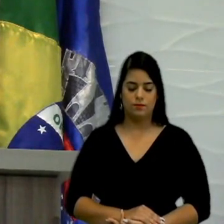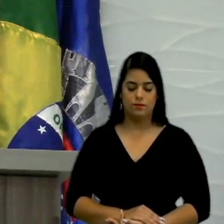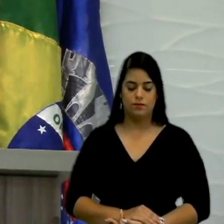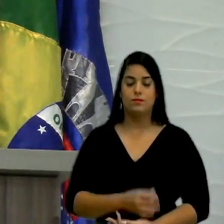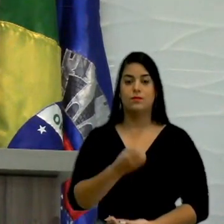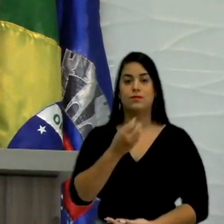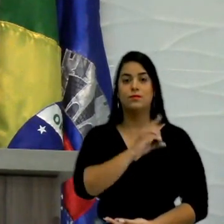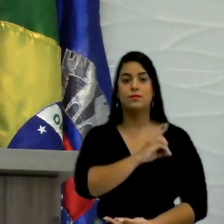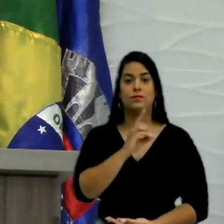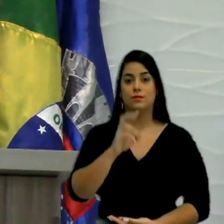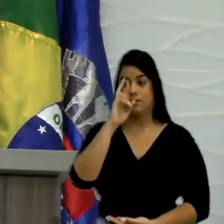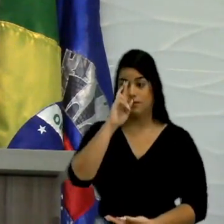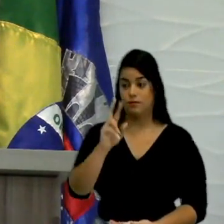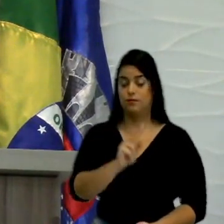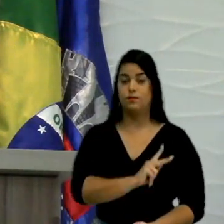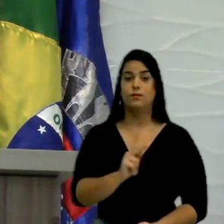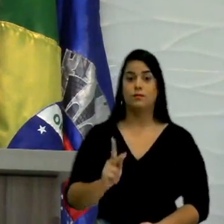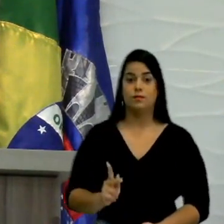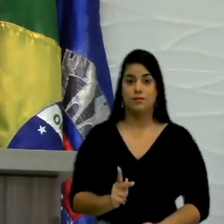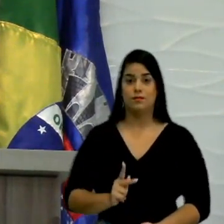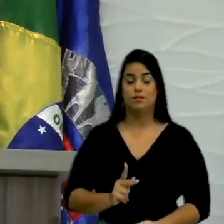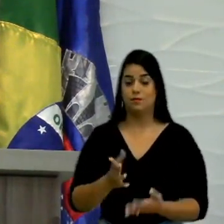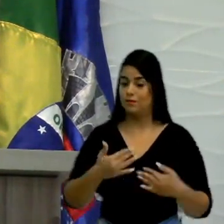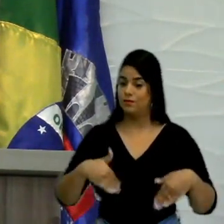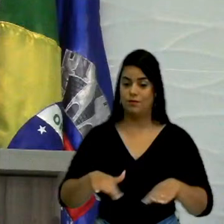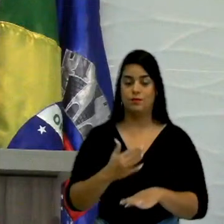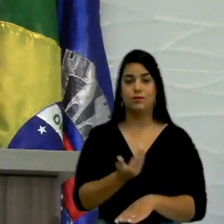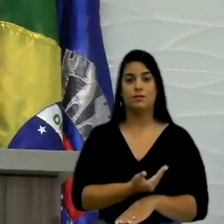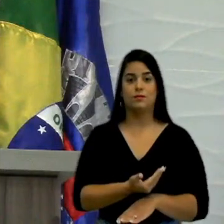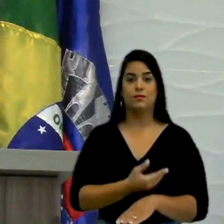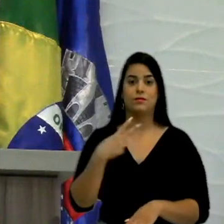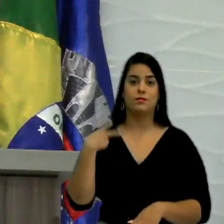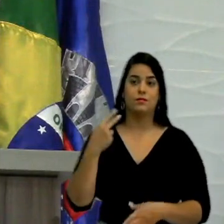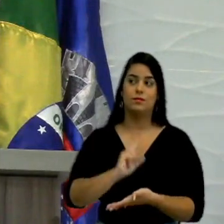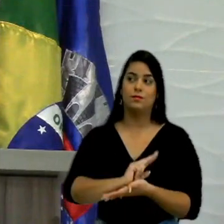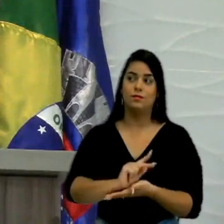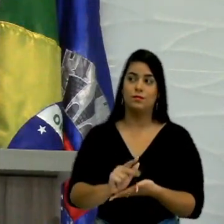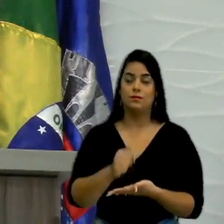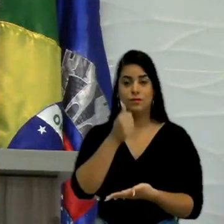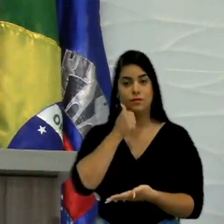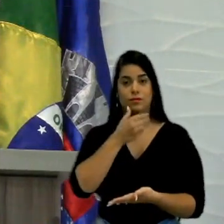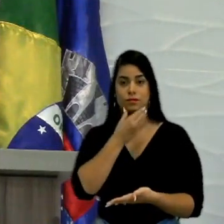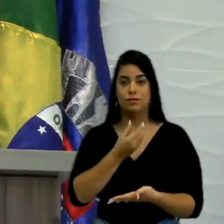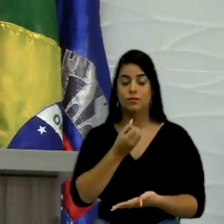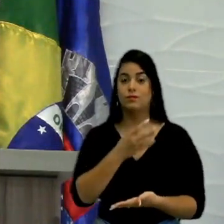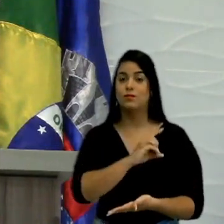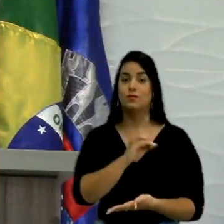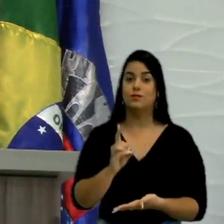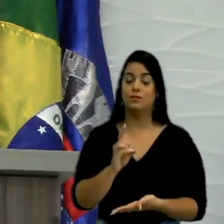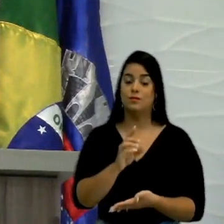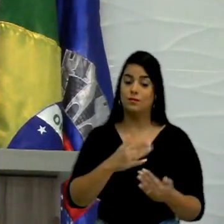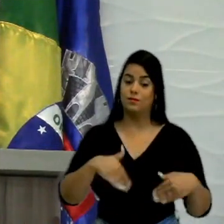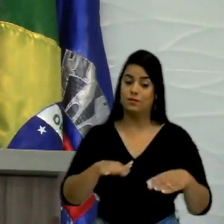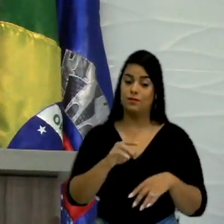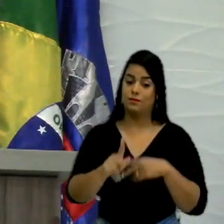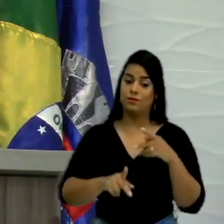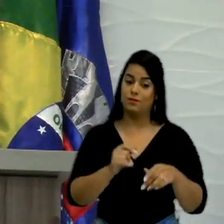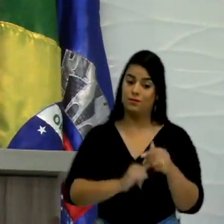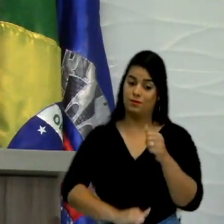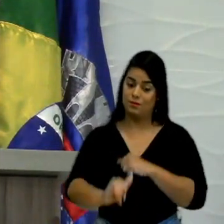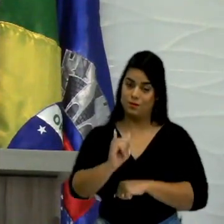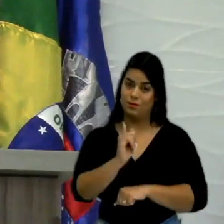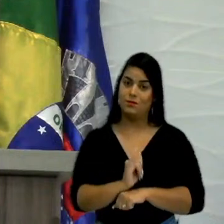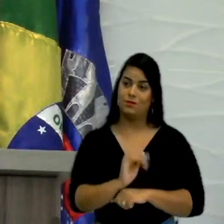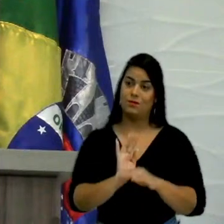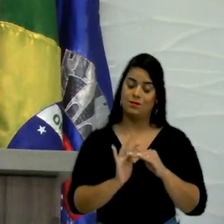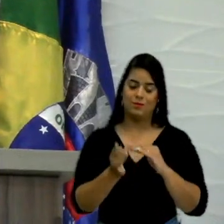Bom dia, senhor presidente. Bom dia a todos os colegas vereadores, vereadoras. Bom dia a todos os internautas que nos acompanham através das redes